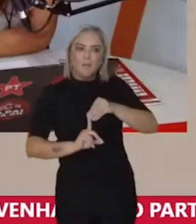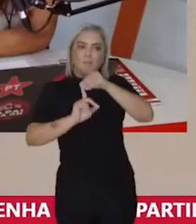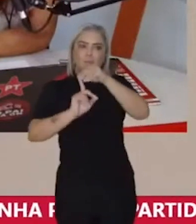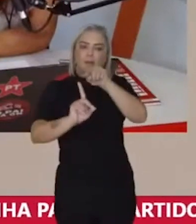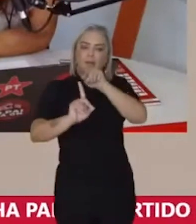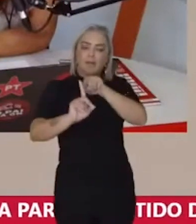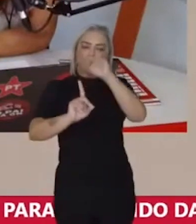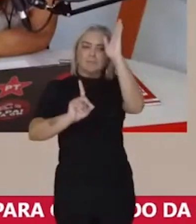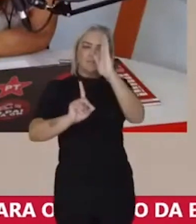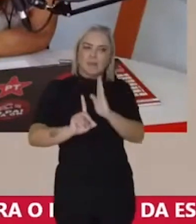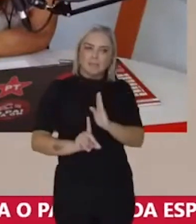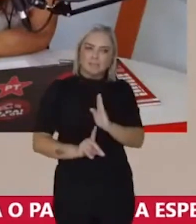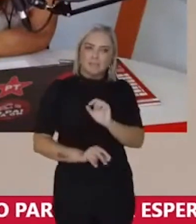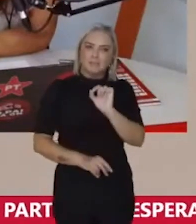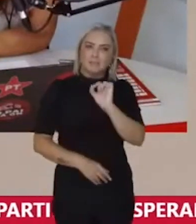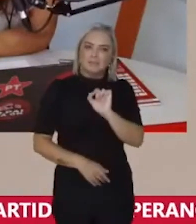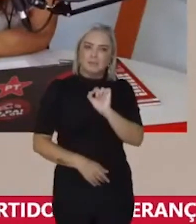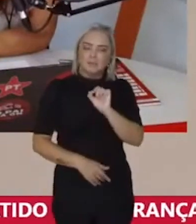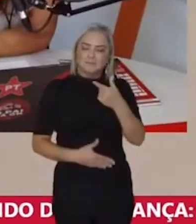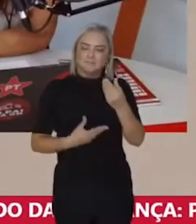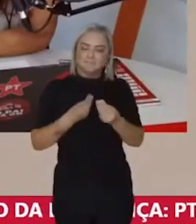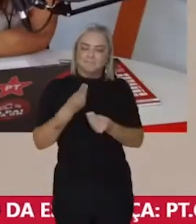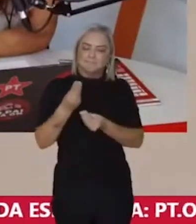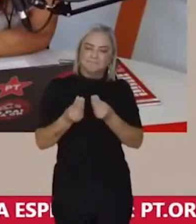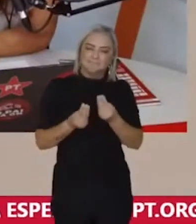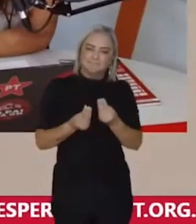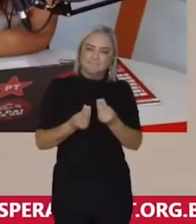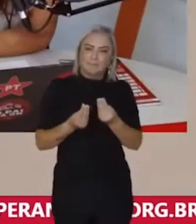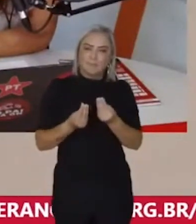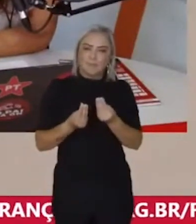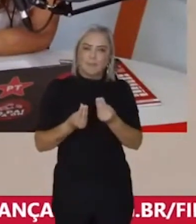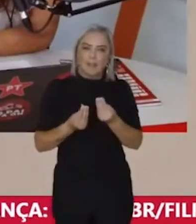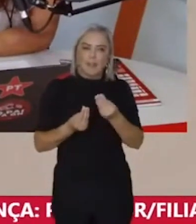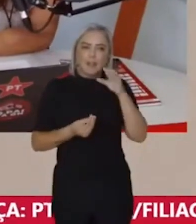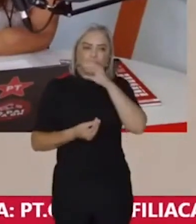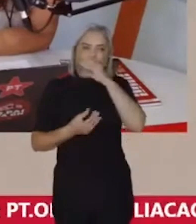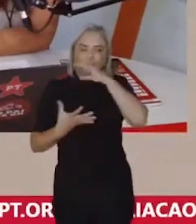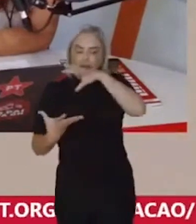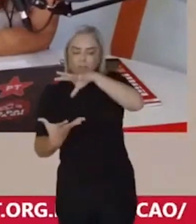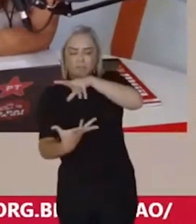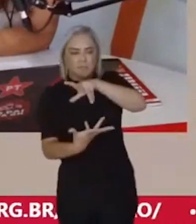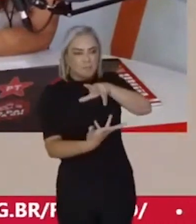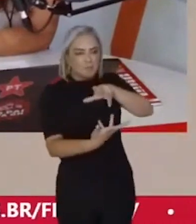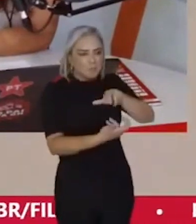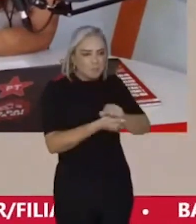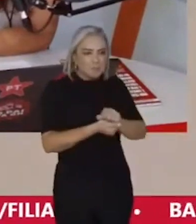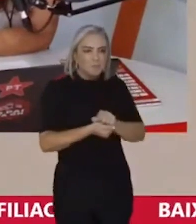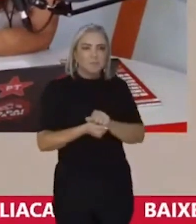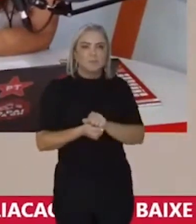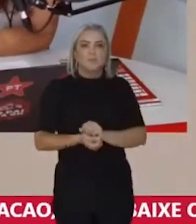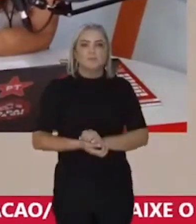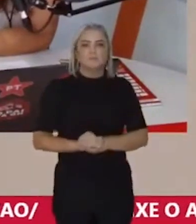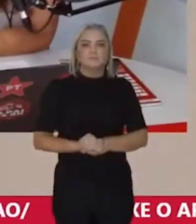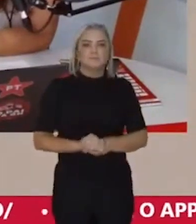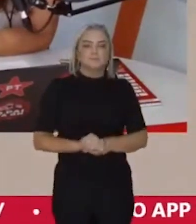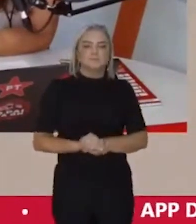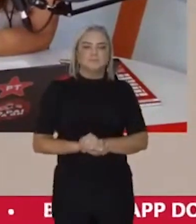do Brasil nessa questão de aquecimento global e